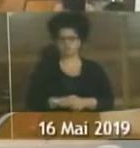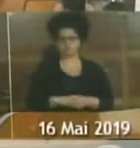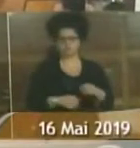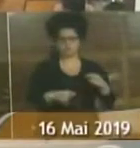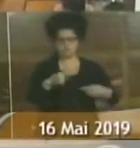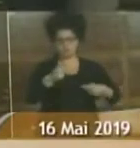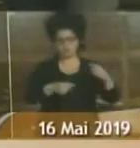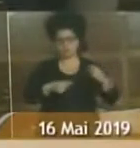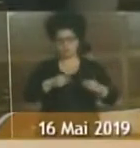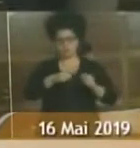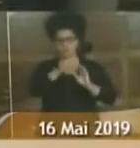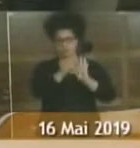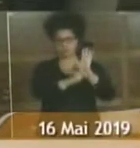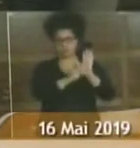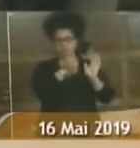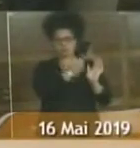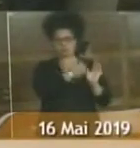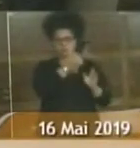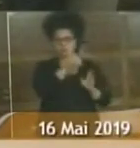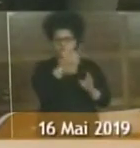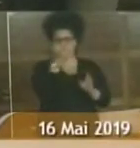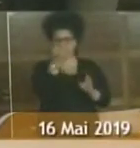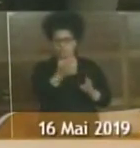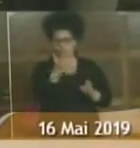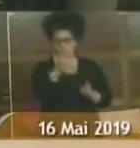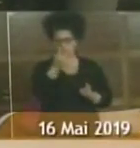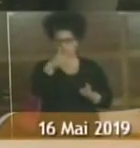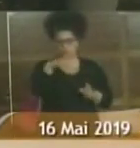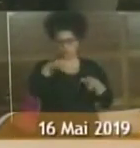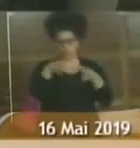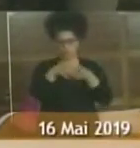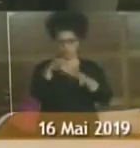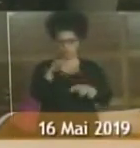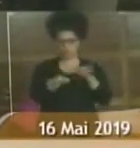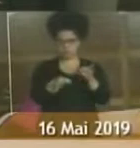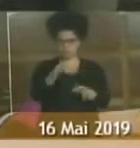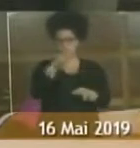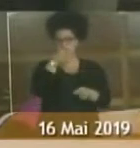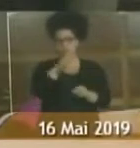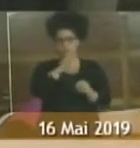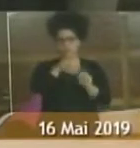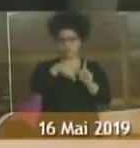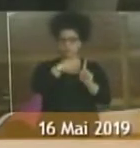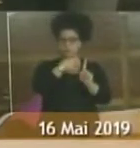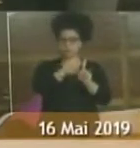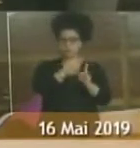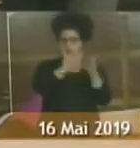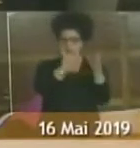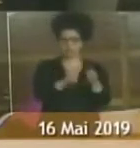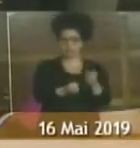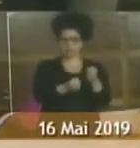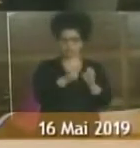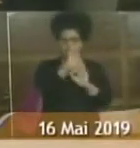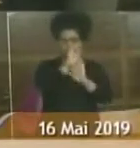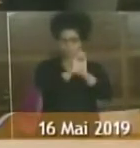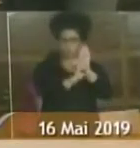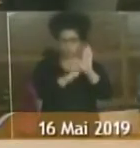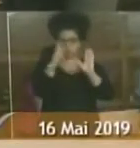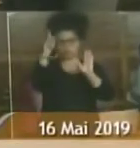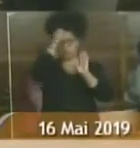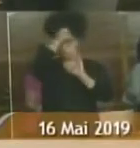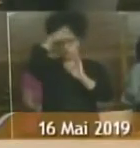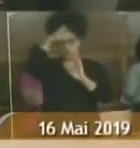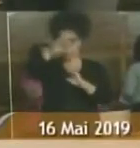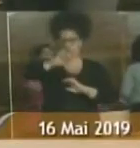Em discussão única, o parecer número 60/2019 da Comissão de Justiça, opinando favoravelmente a aprovação do ofício executivo número